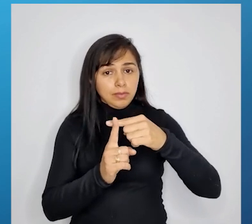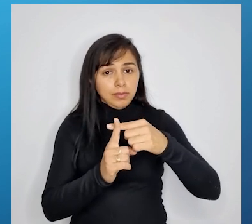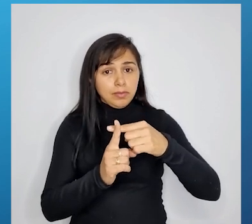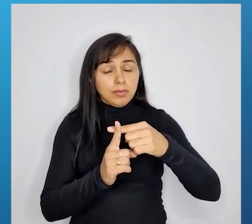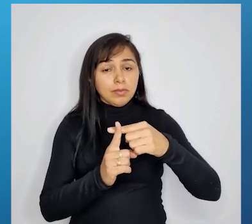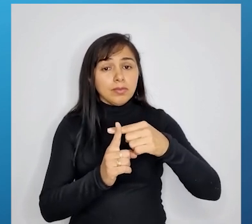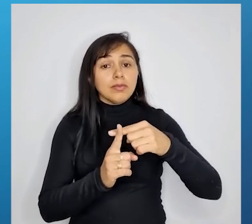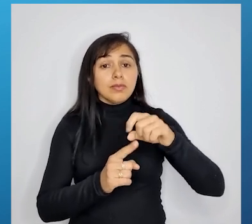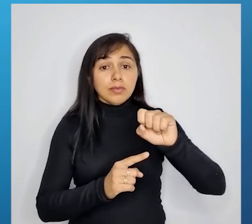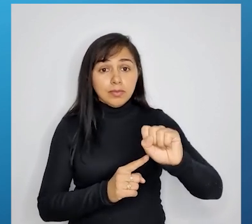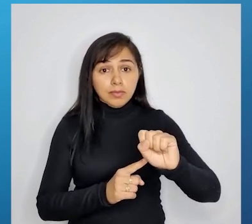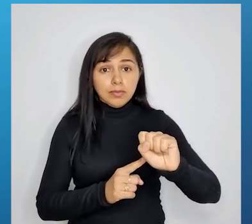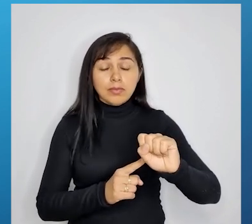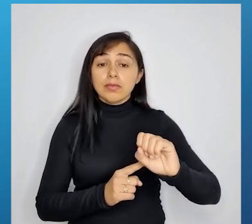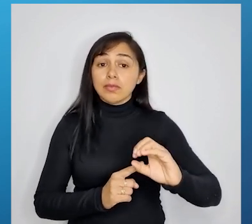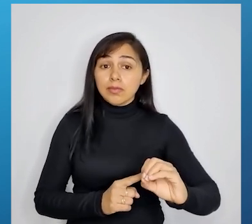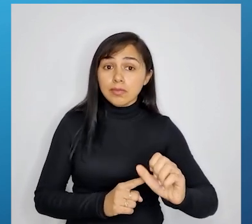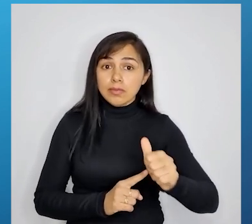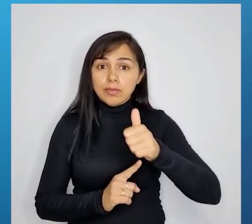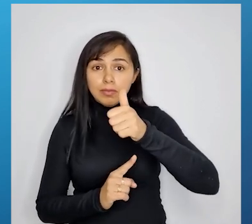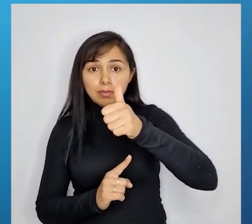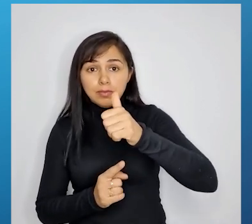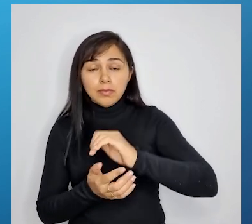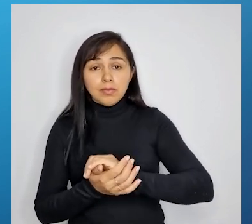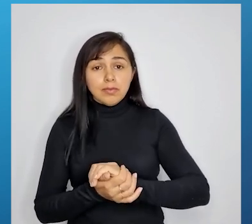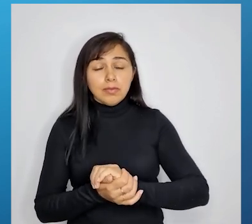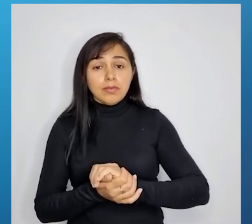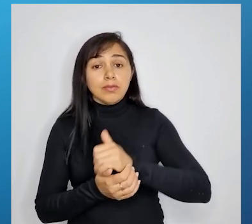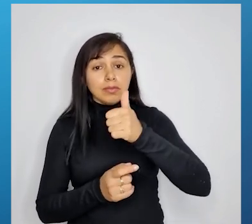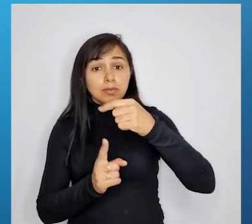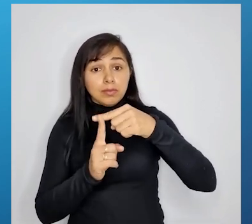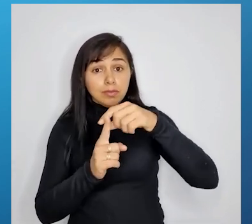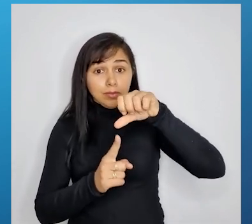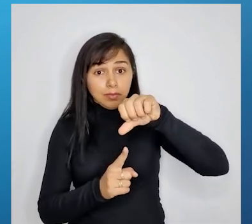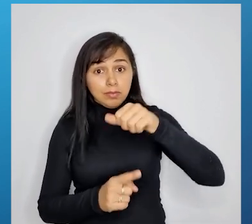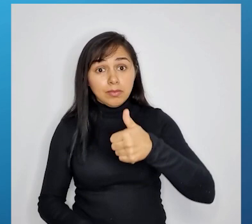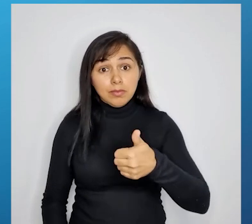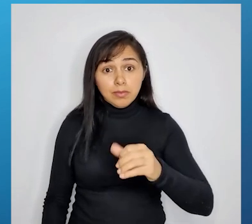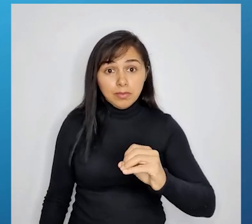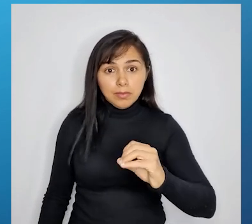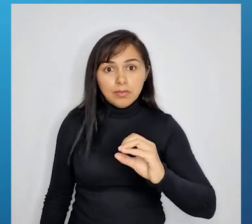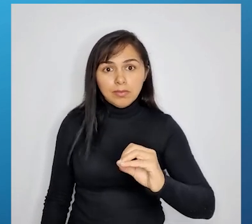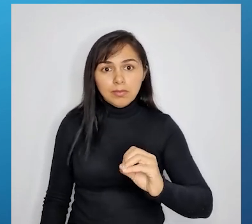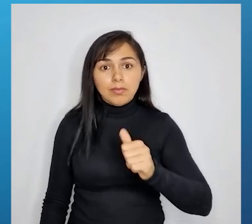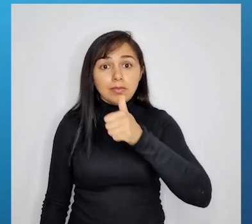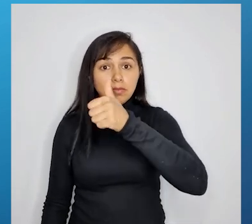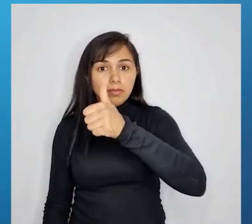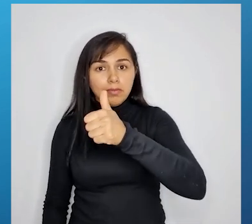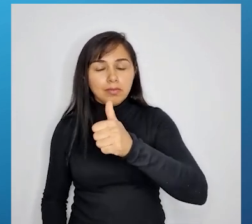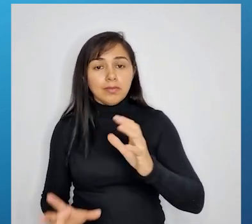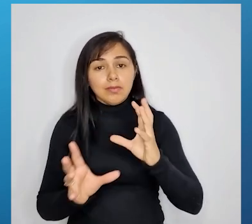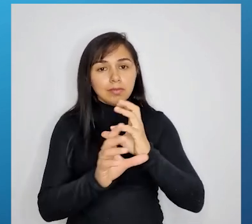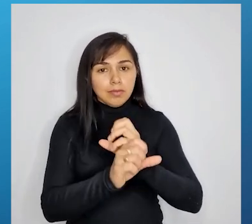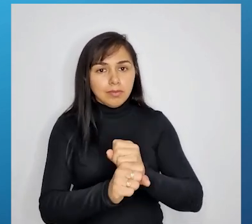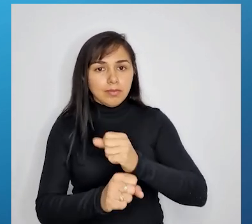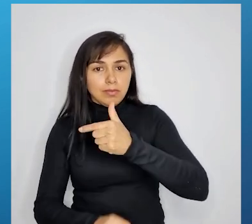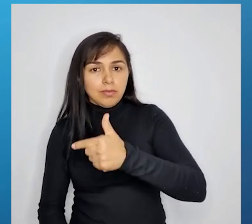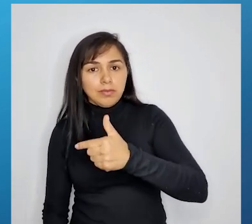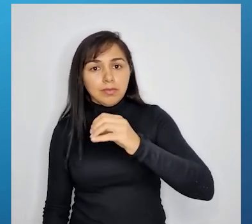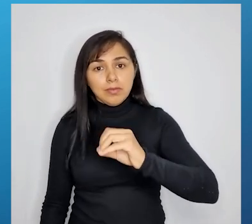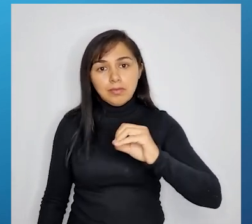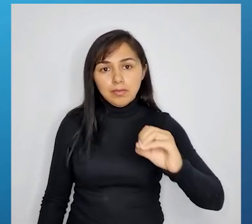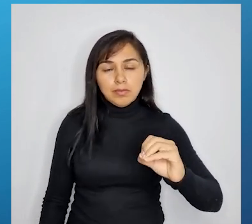1. 1 mais 9, 10, vai 1. 200. Então, nós temos aqui